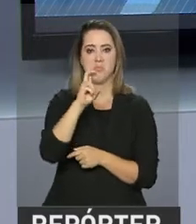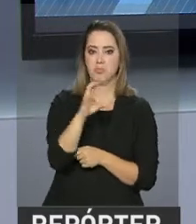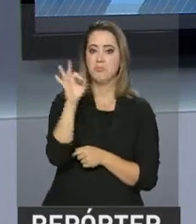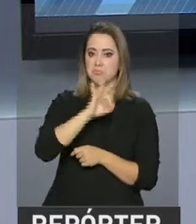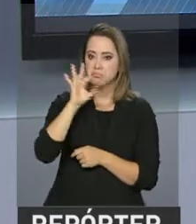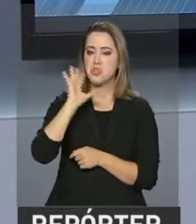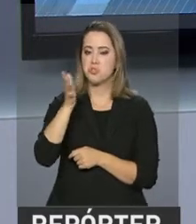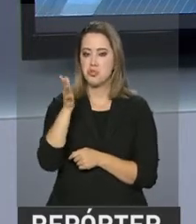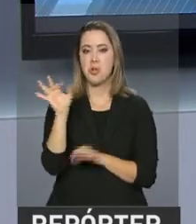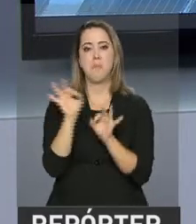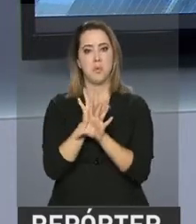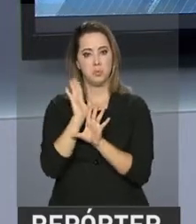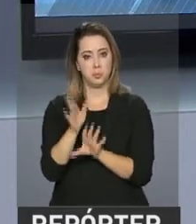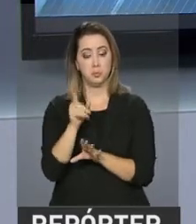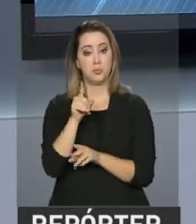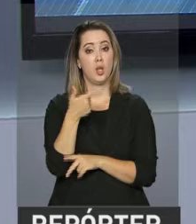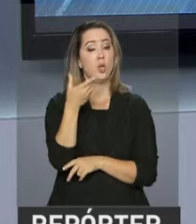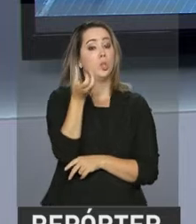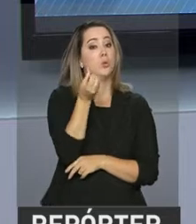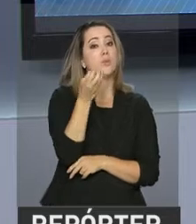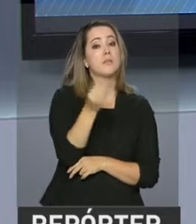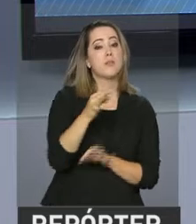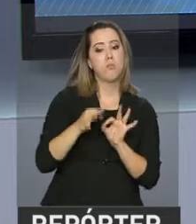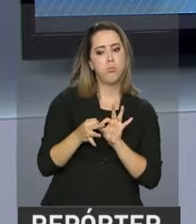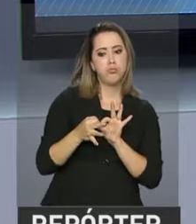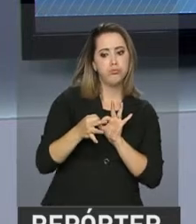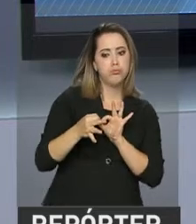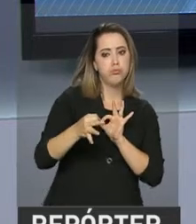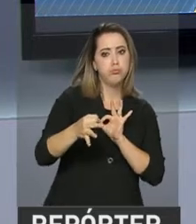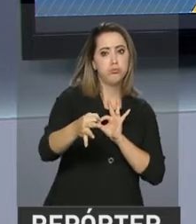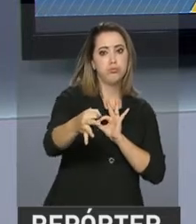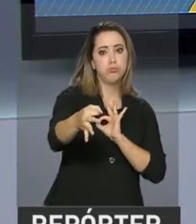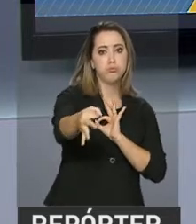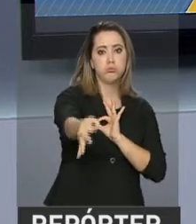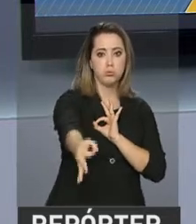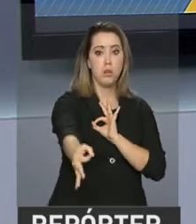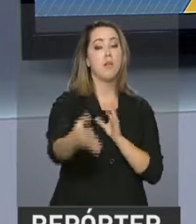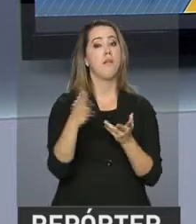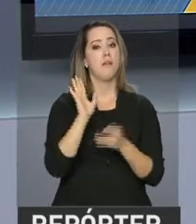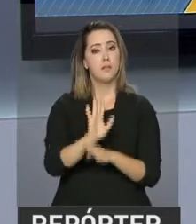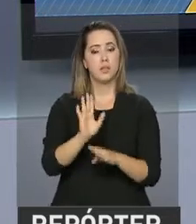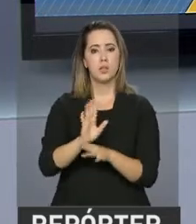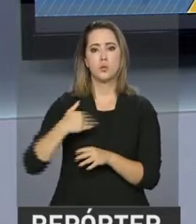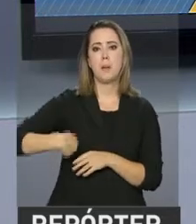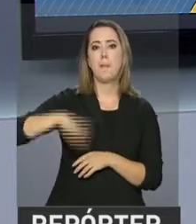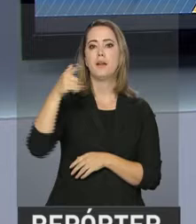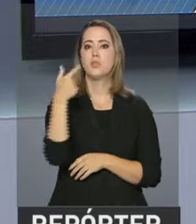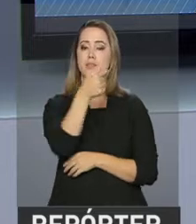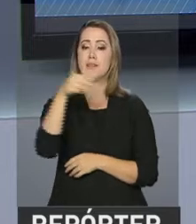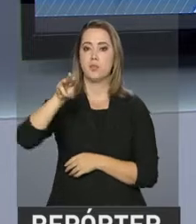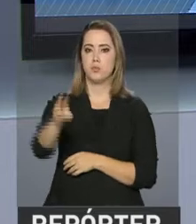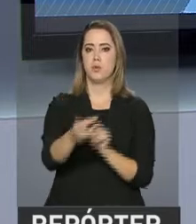das obras finalizadas. Com 260 quilômetros de extensão, a estrutura vai beneficiar mais de 7 milhões